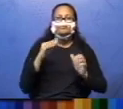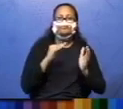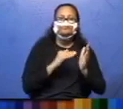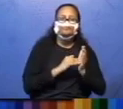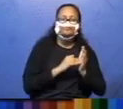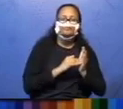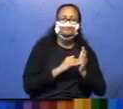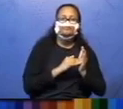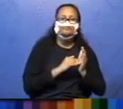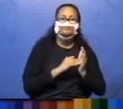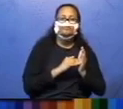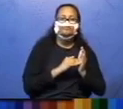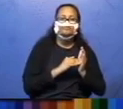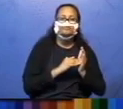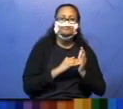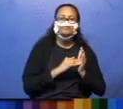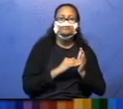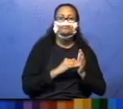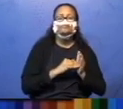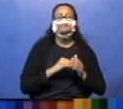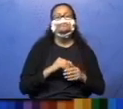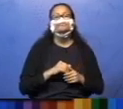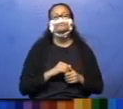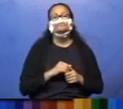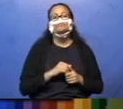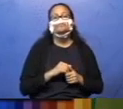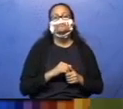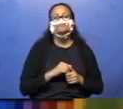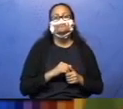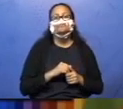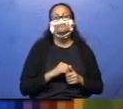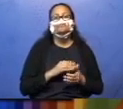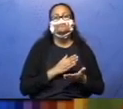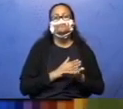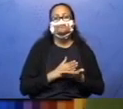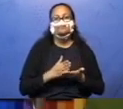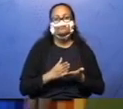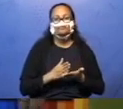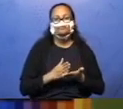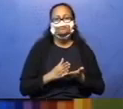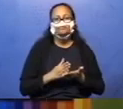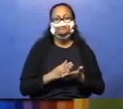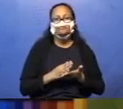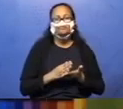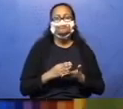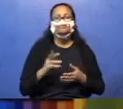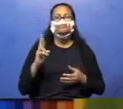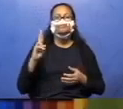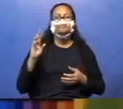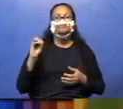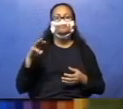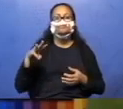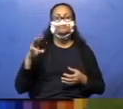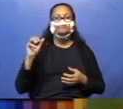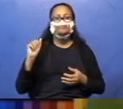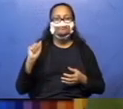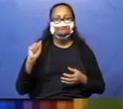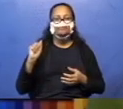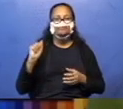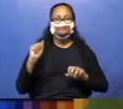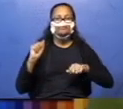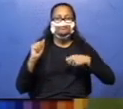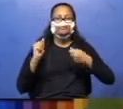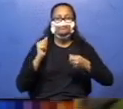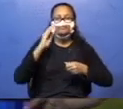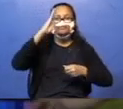e perceba como a pronúncia mudou. Vamos começar aqui, ó, por Roma. Roma é uma cidade, né? Lá